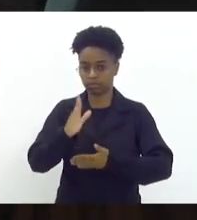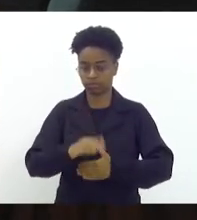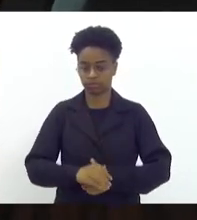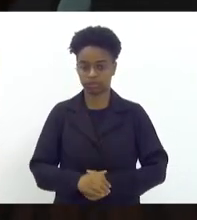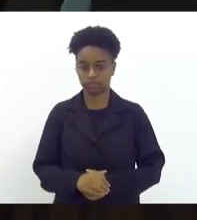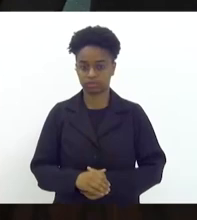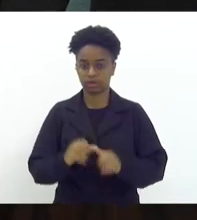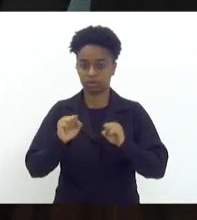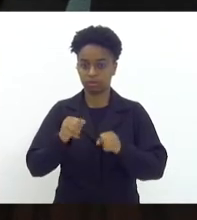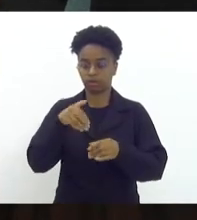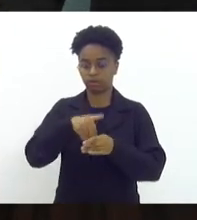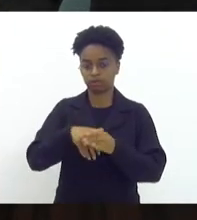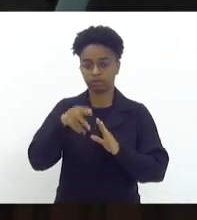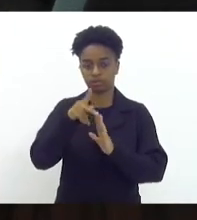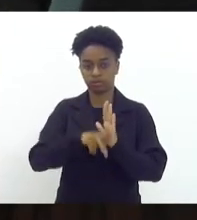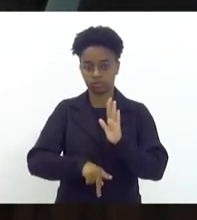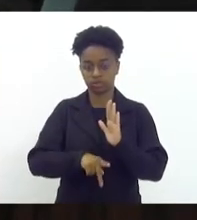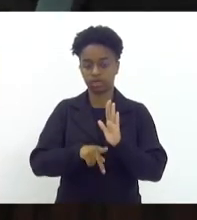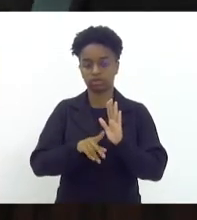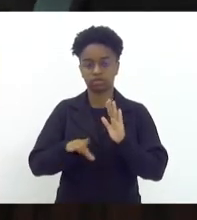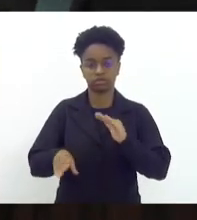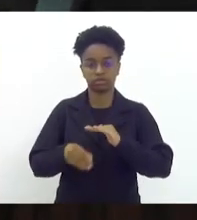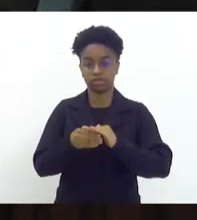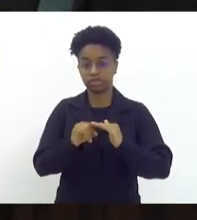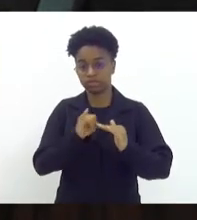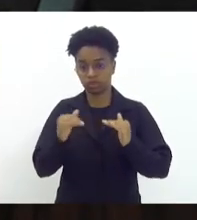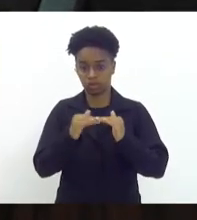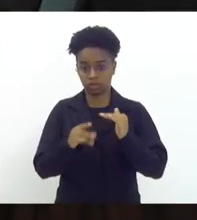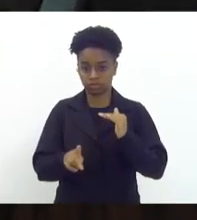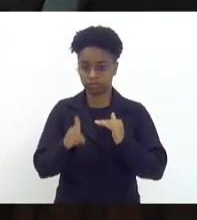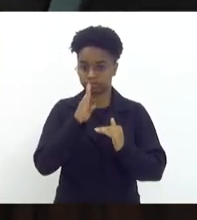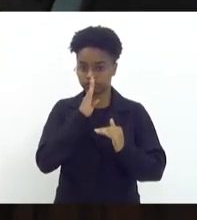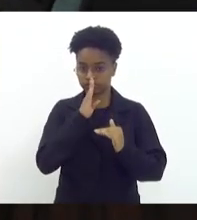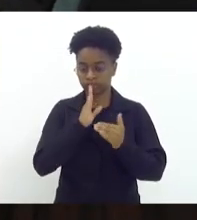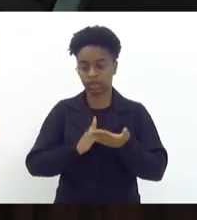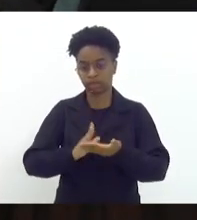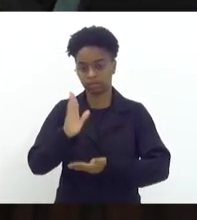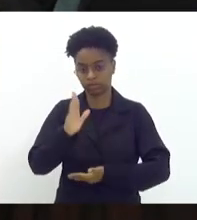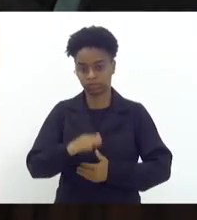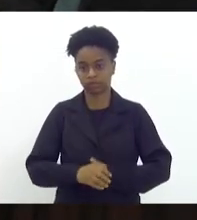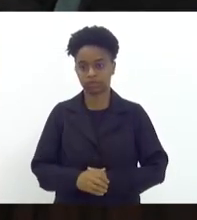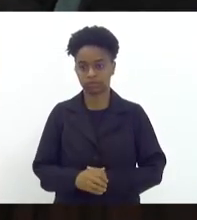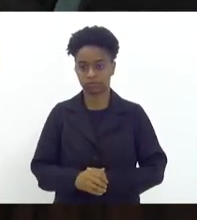em votação projeto assim emendados senhores que a própria Mania os comissão aprovado